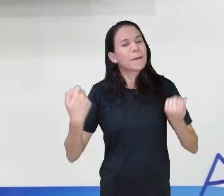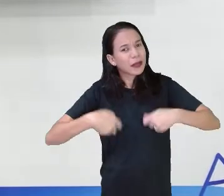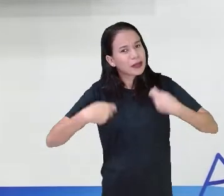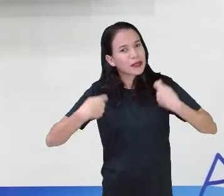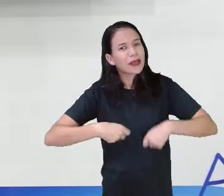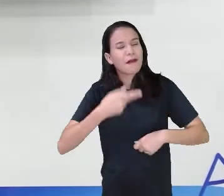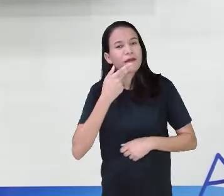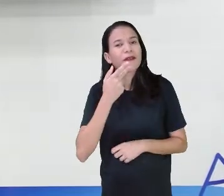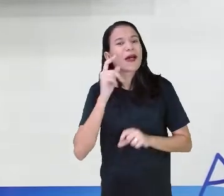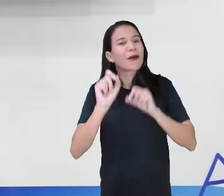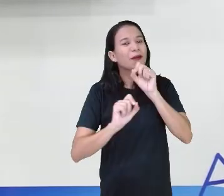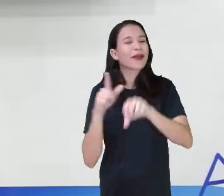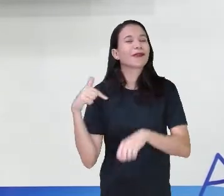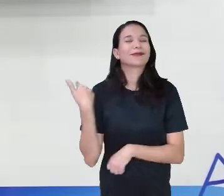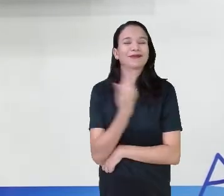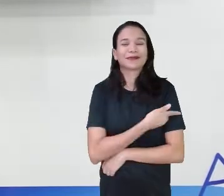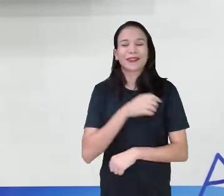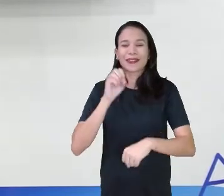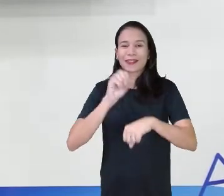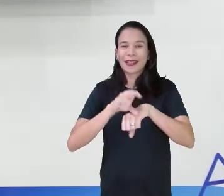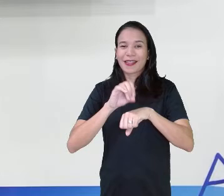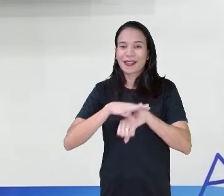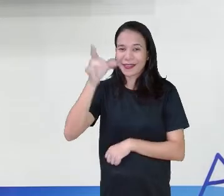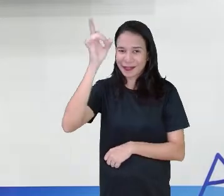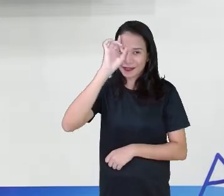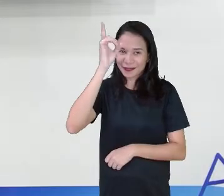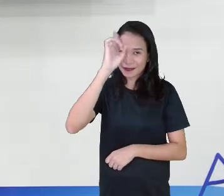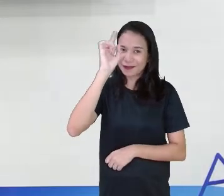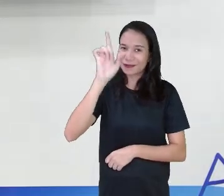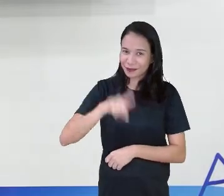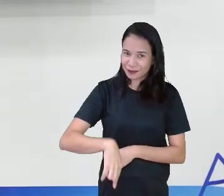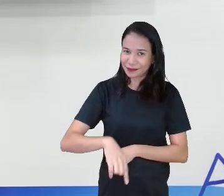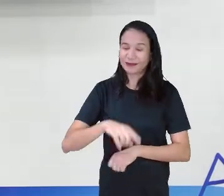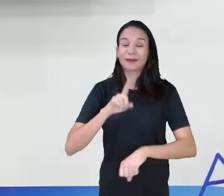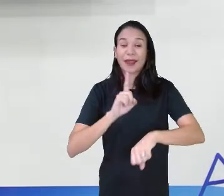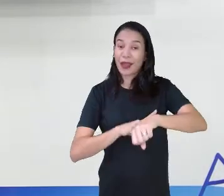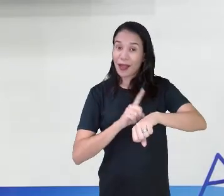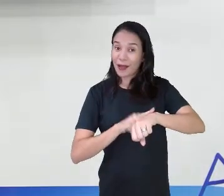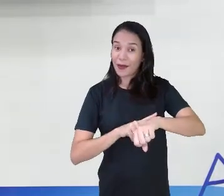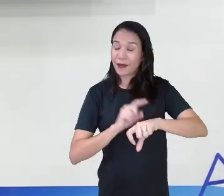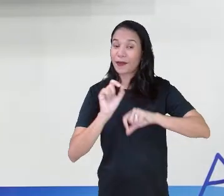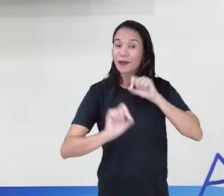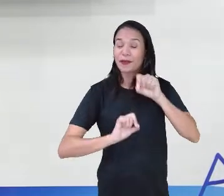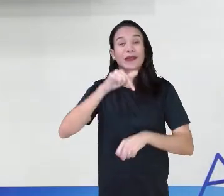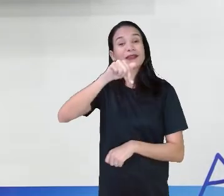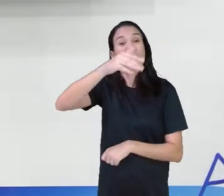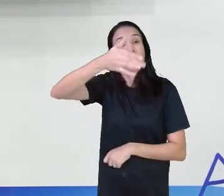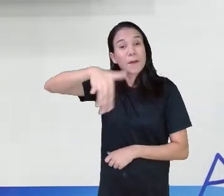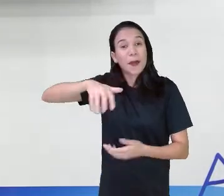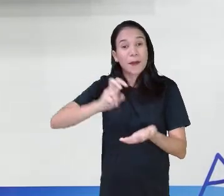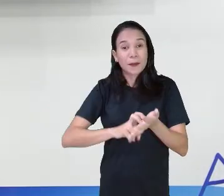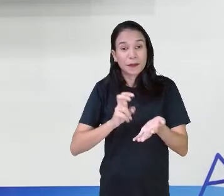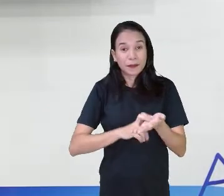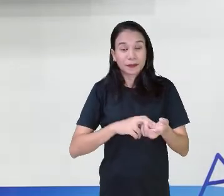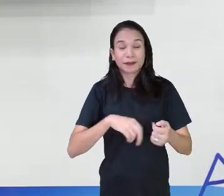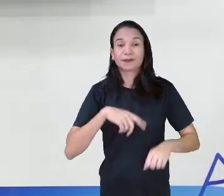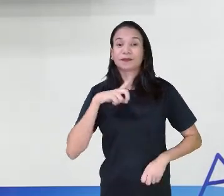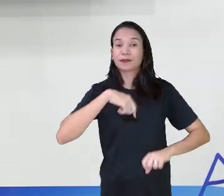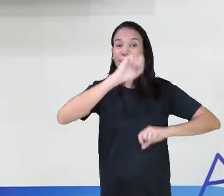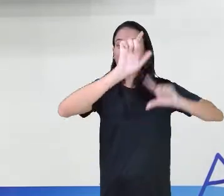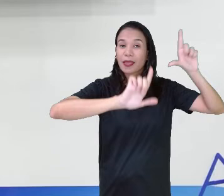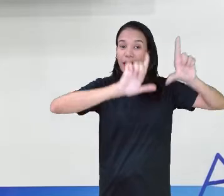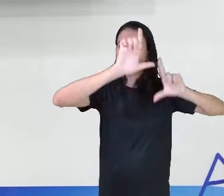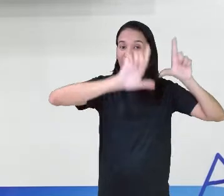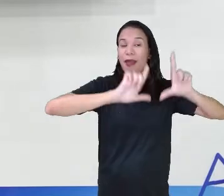de dar aqueles nossos recadinhos de sempre, não é? O horário, 7h30 da manhã, TV Nova